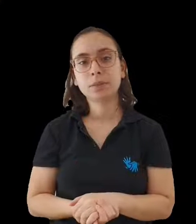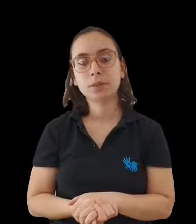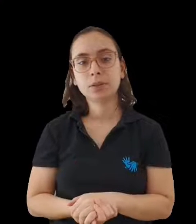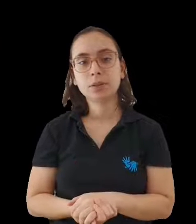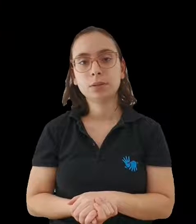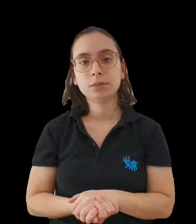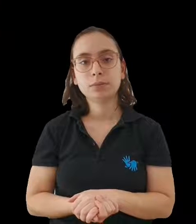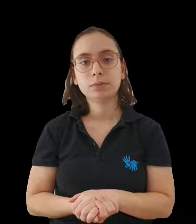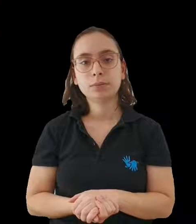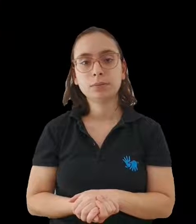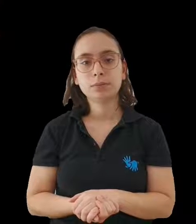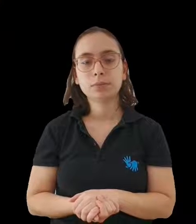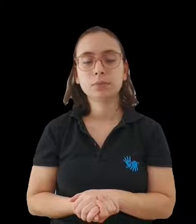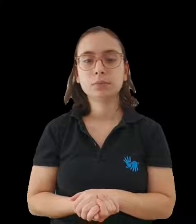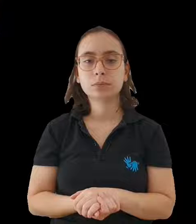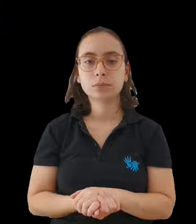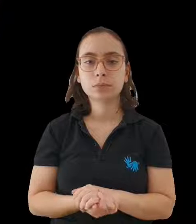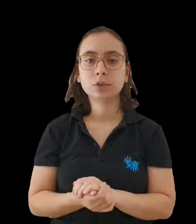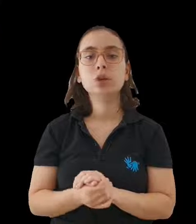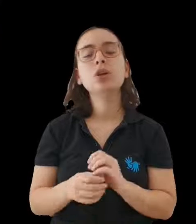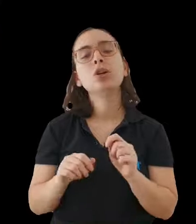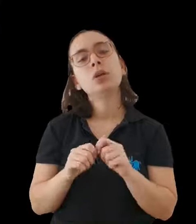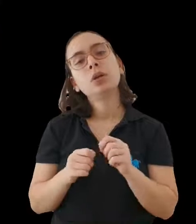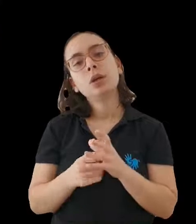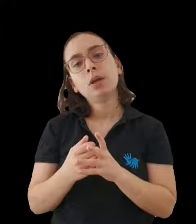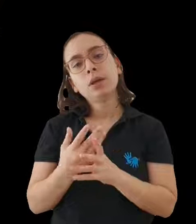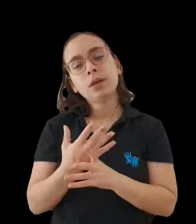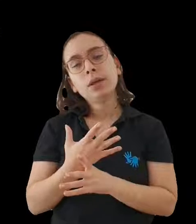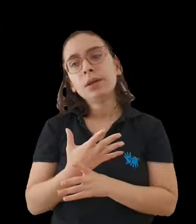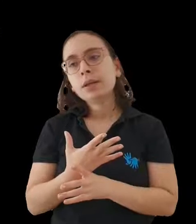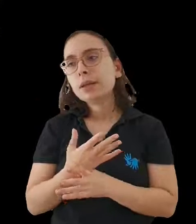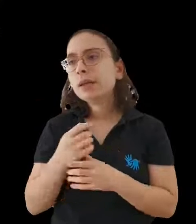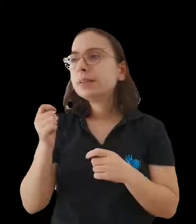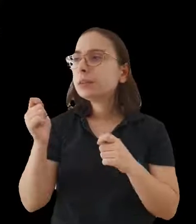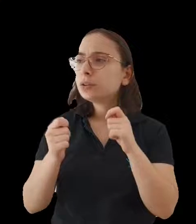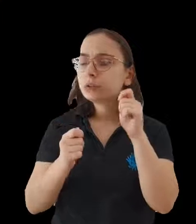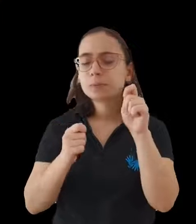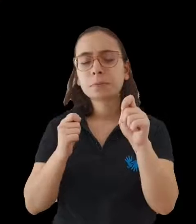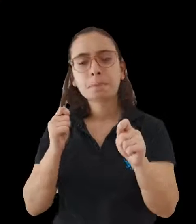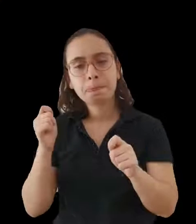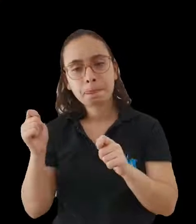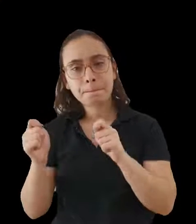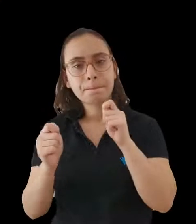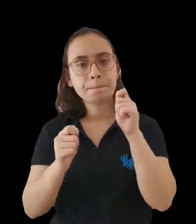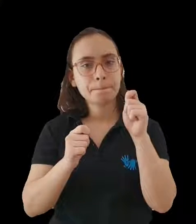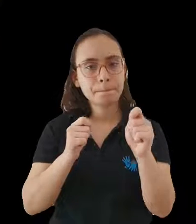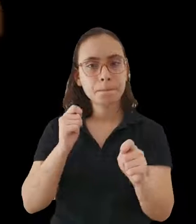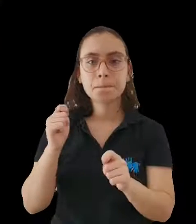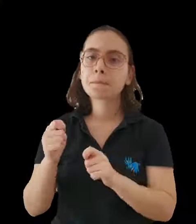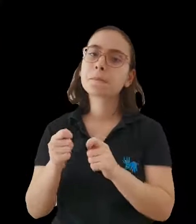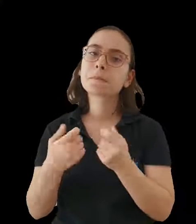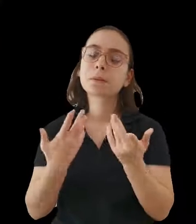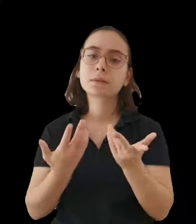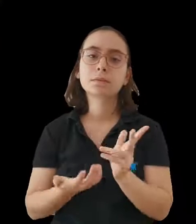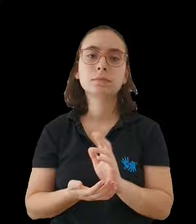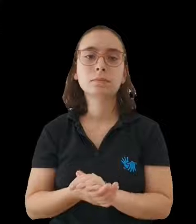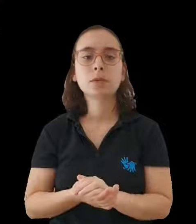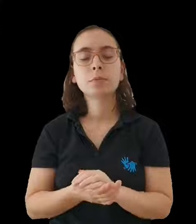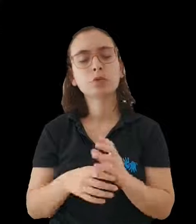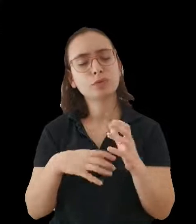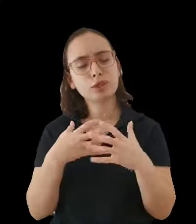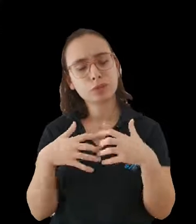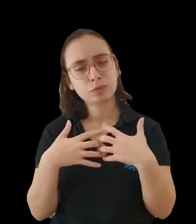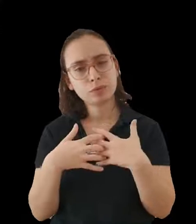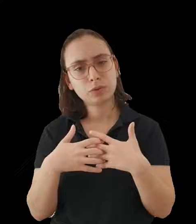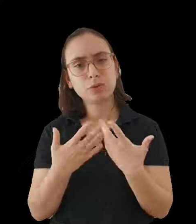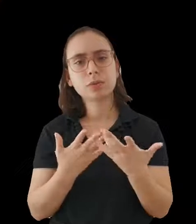todos os passos. Vocês criem essa dinâmica de manipulação para não ficar confuso, né? Então vocês